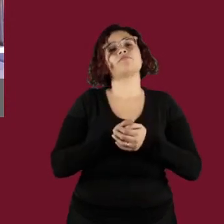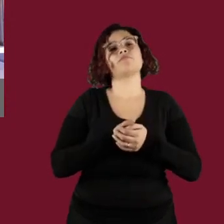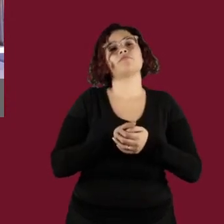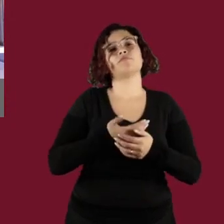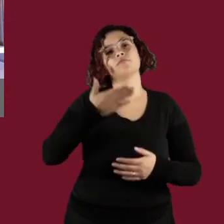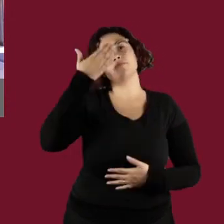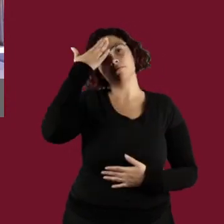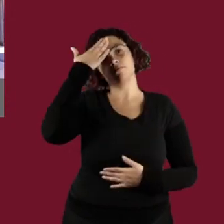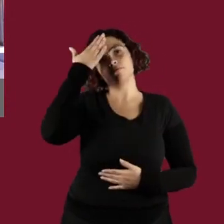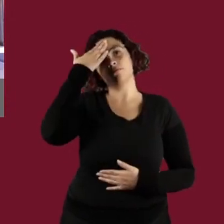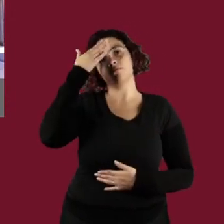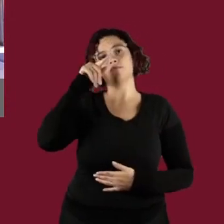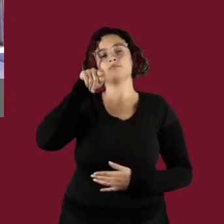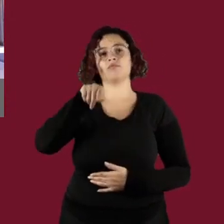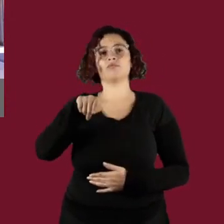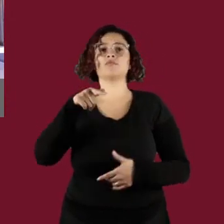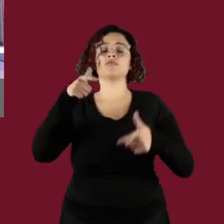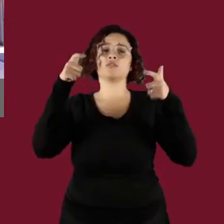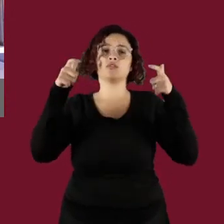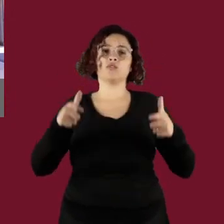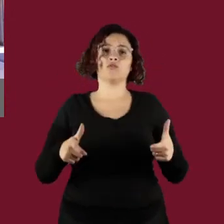área isolada conseguimos